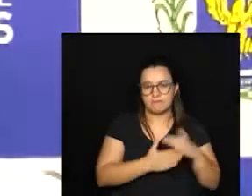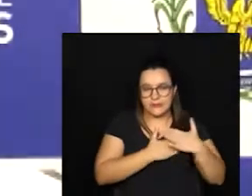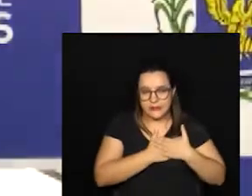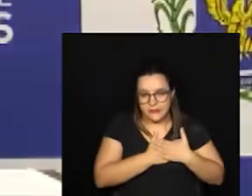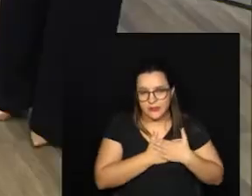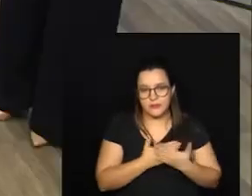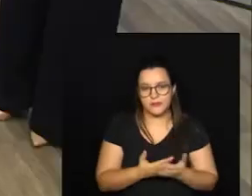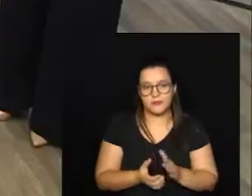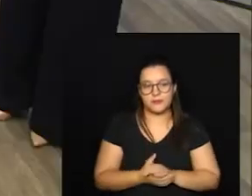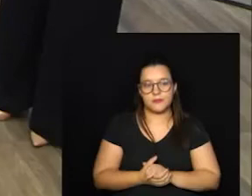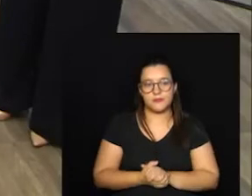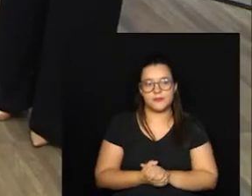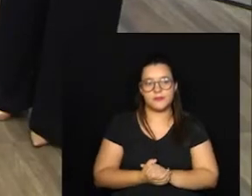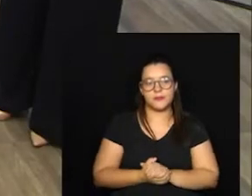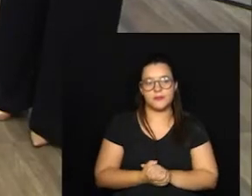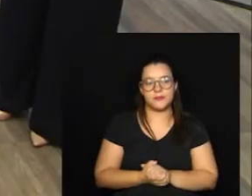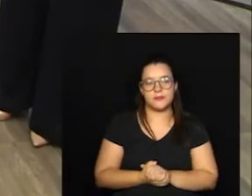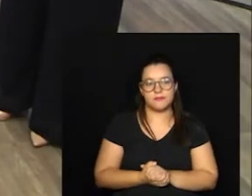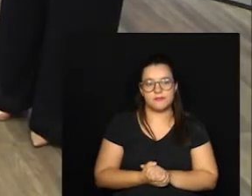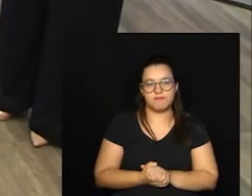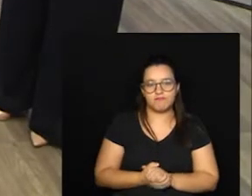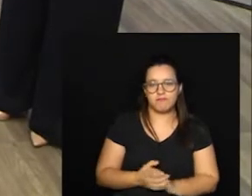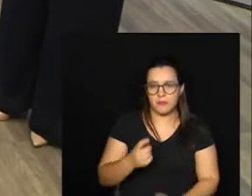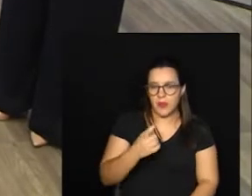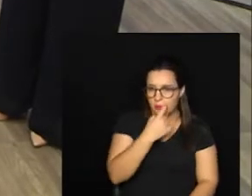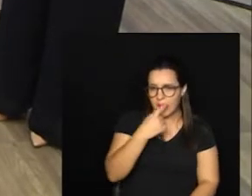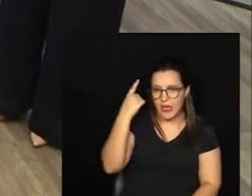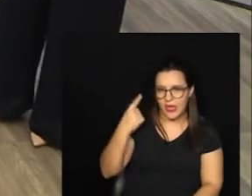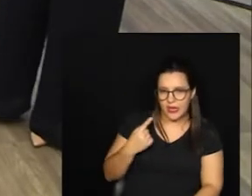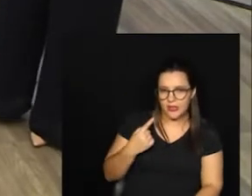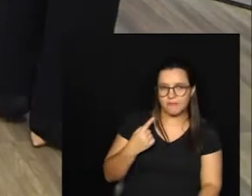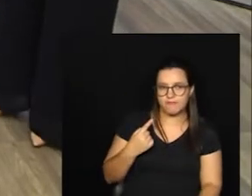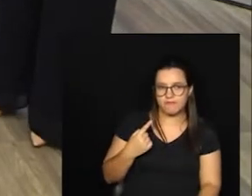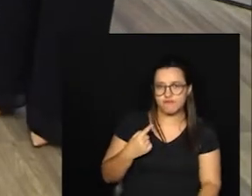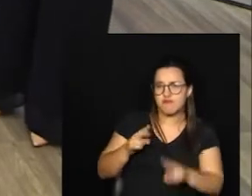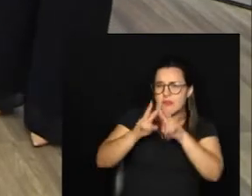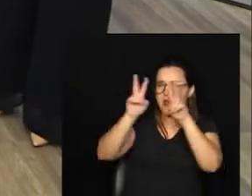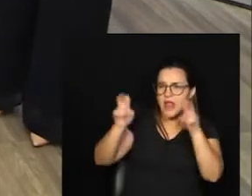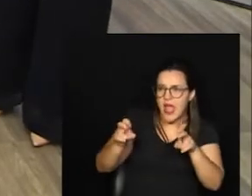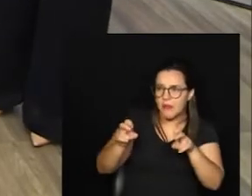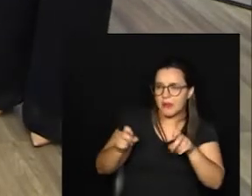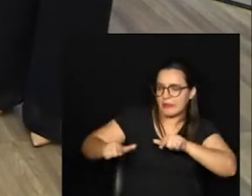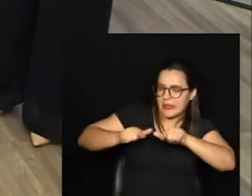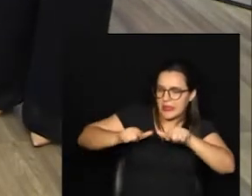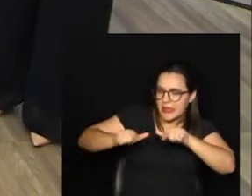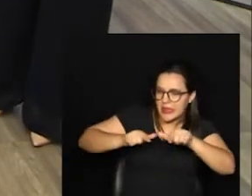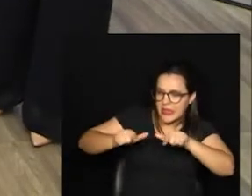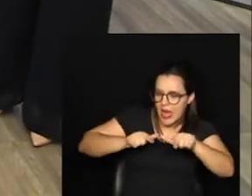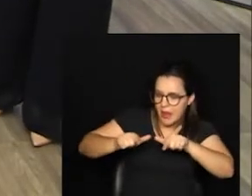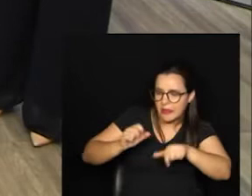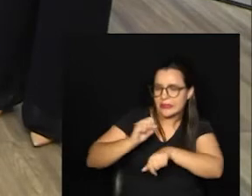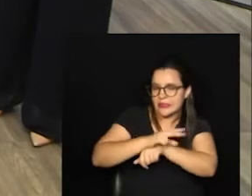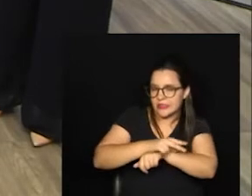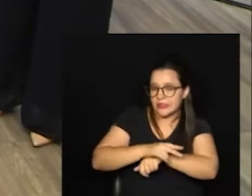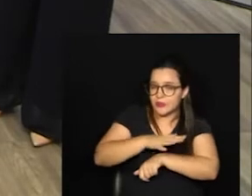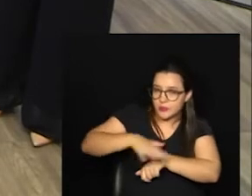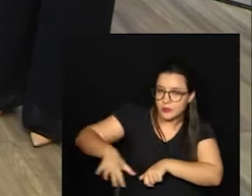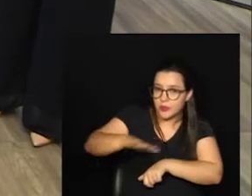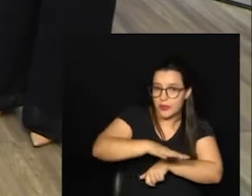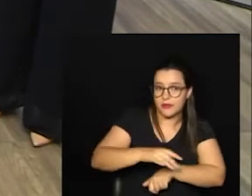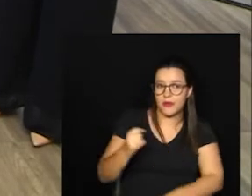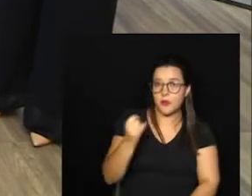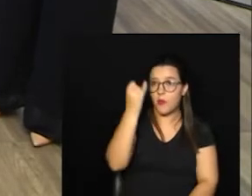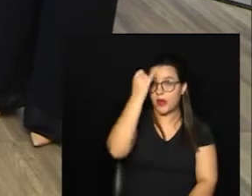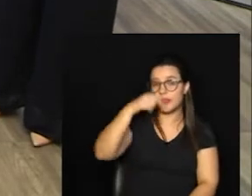queridos. Nina, falando agora sobre emprego, né, que é algo muito importante, principalmente na região metropolitana